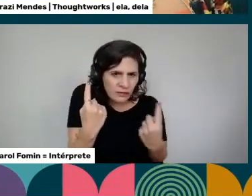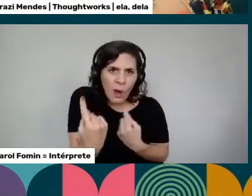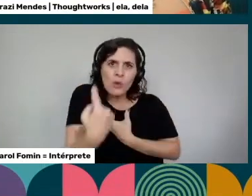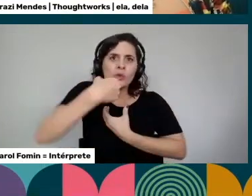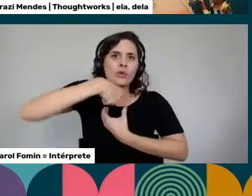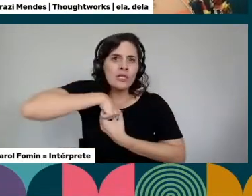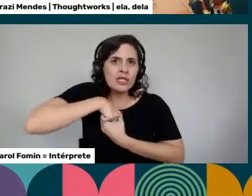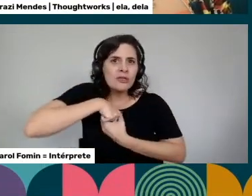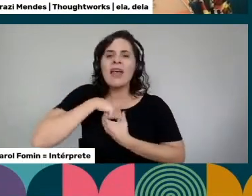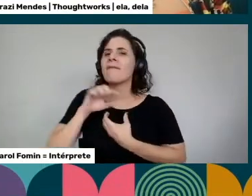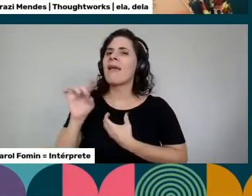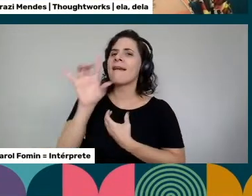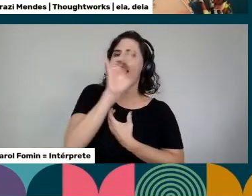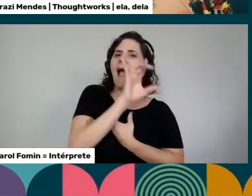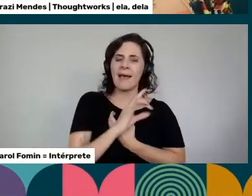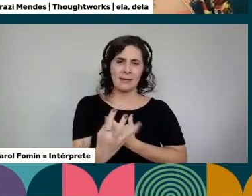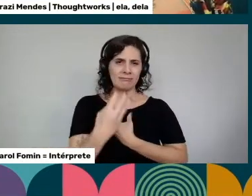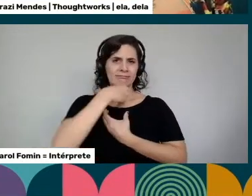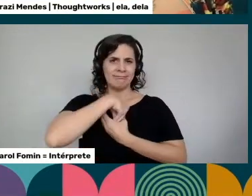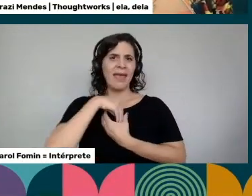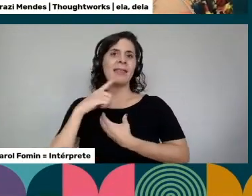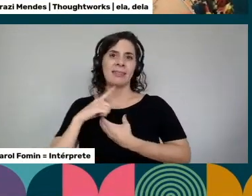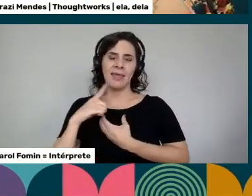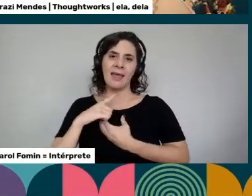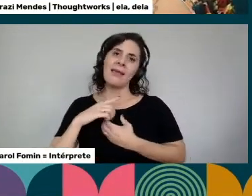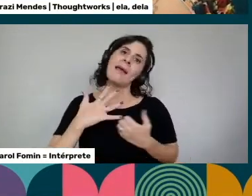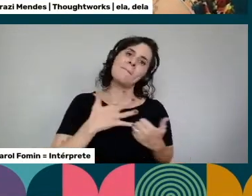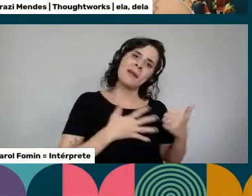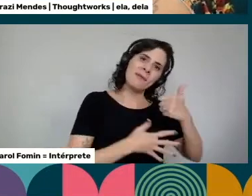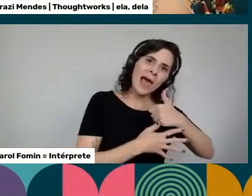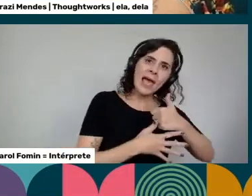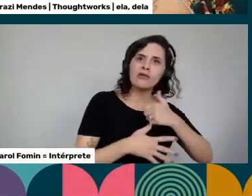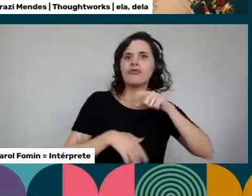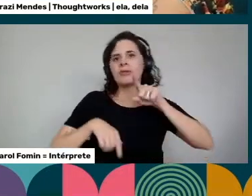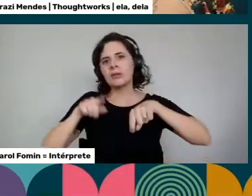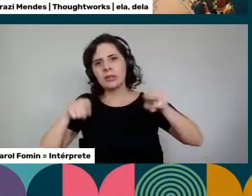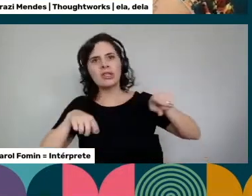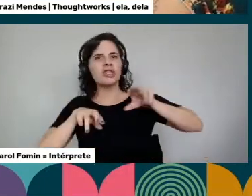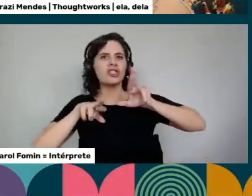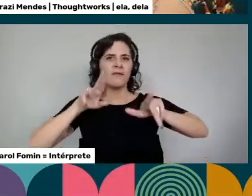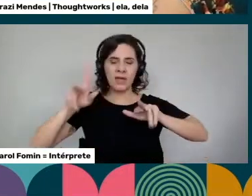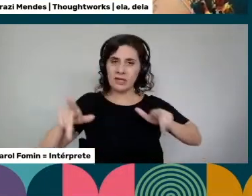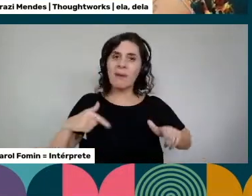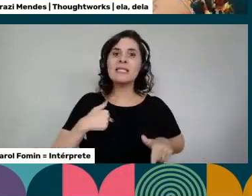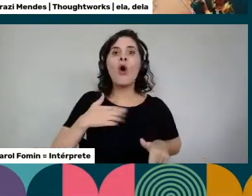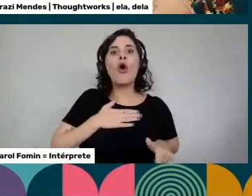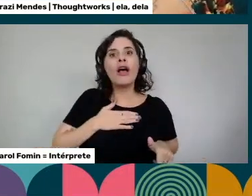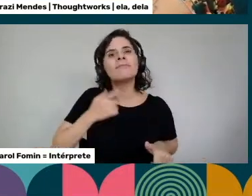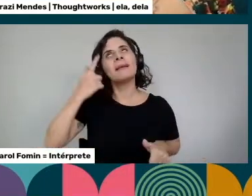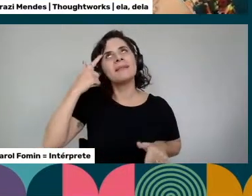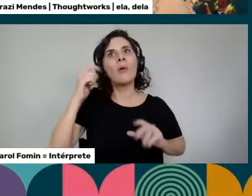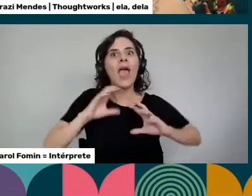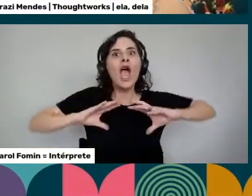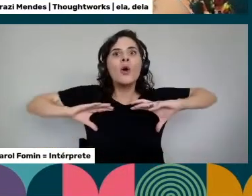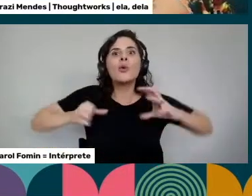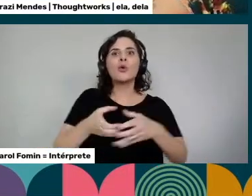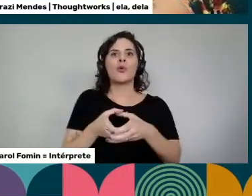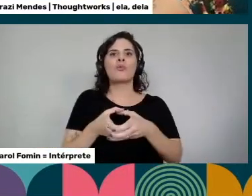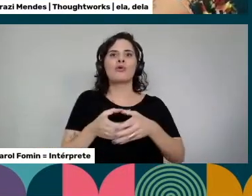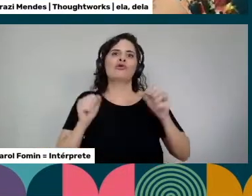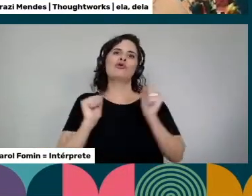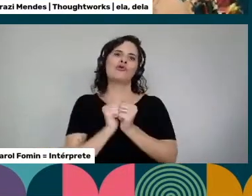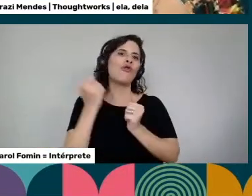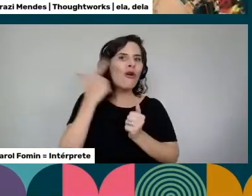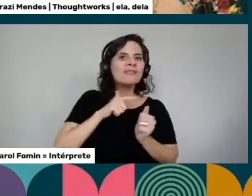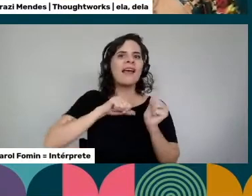entre privilégios e diferenças. Então, eu gosto muito dessa ideia de que a mudança é coletiva, porque é só coletivamente que a gente consegue pleitear